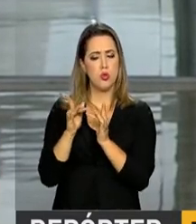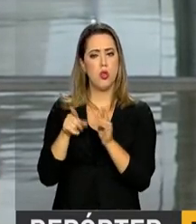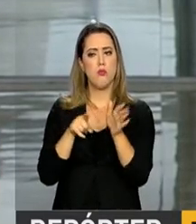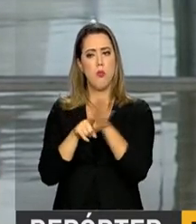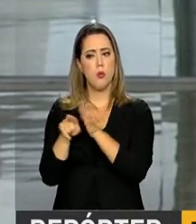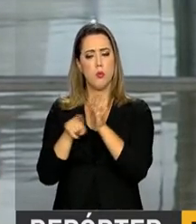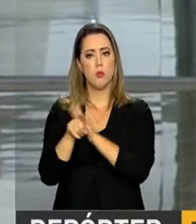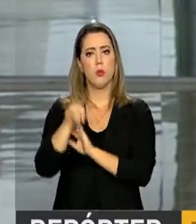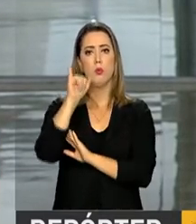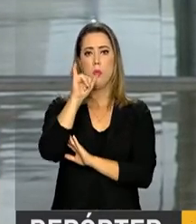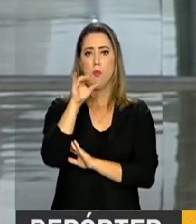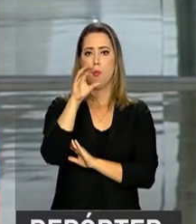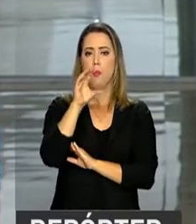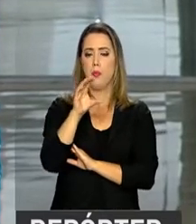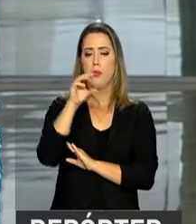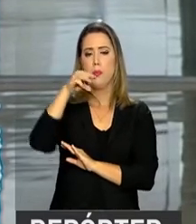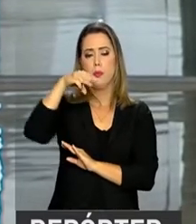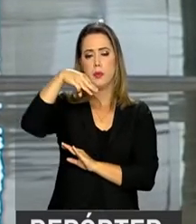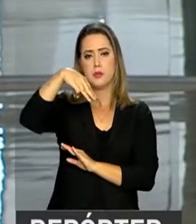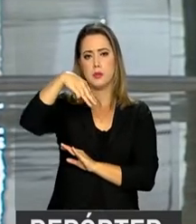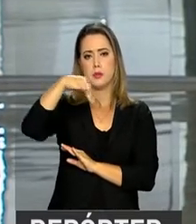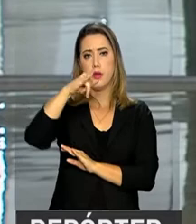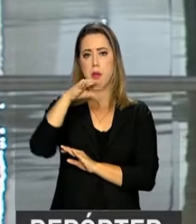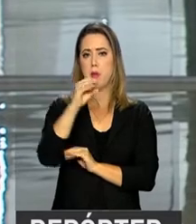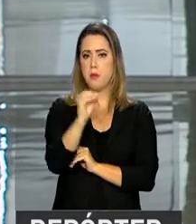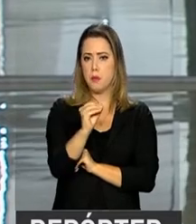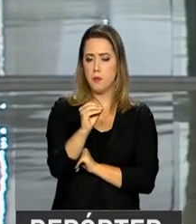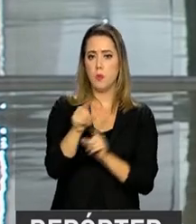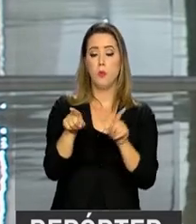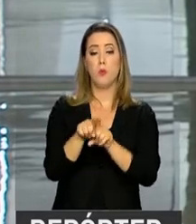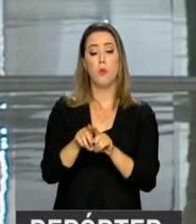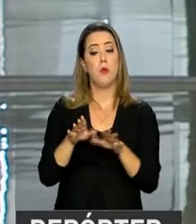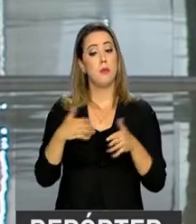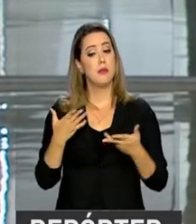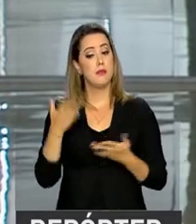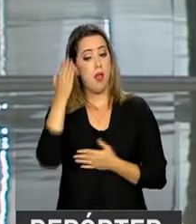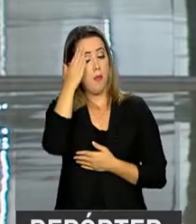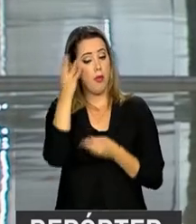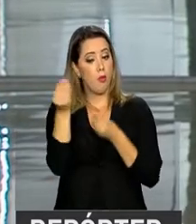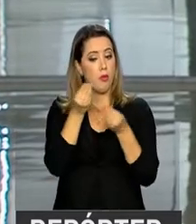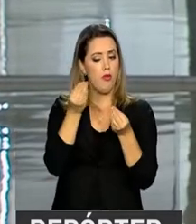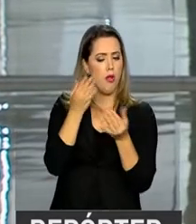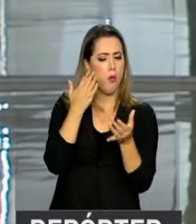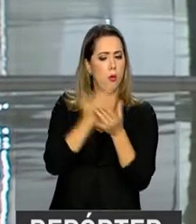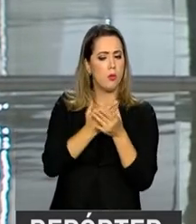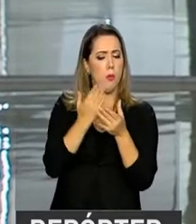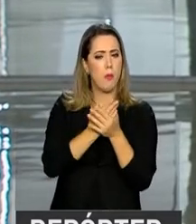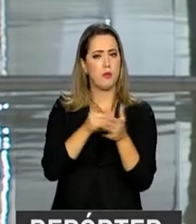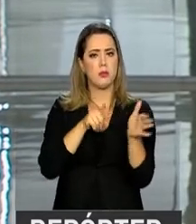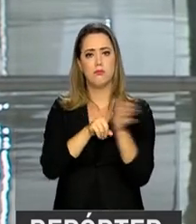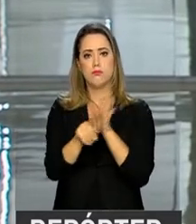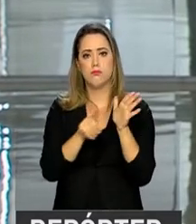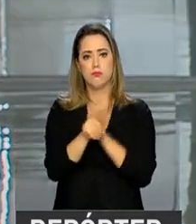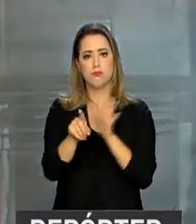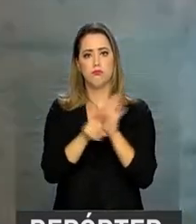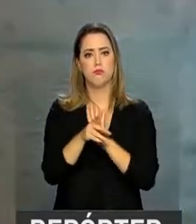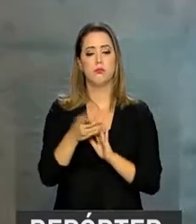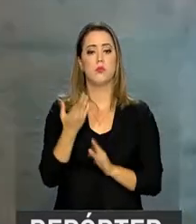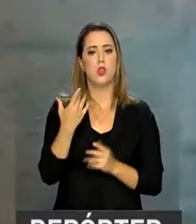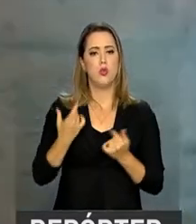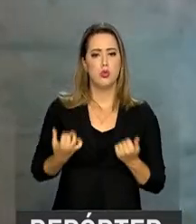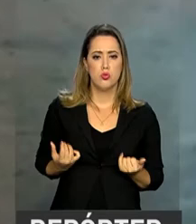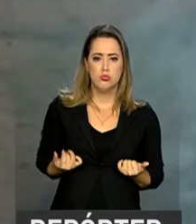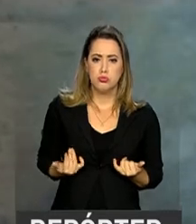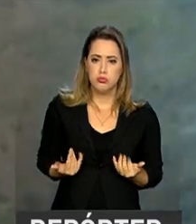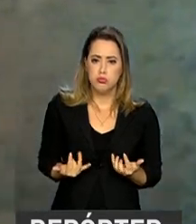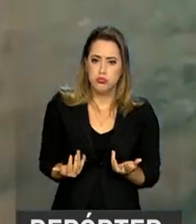de conservação da biodiversidade o icm bio para levantamento preliminar da investigação o incêndio que consumiu